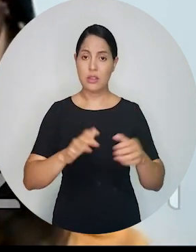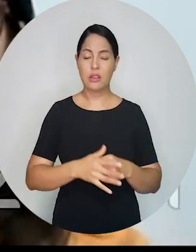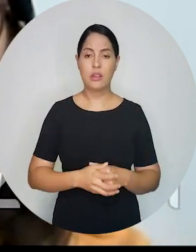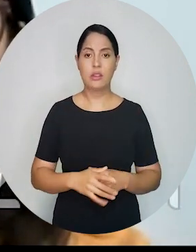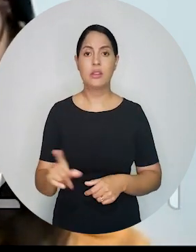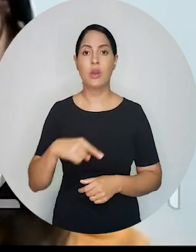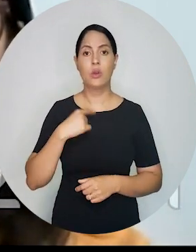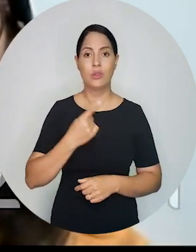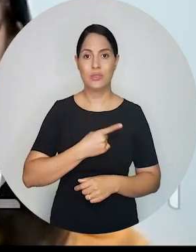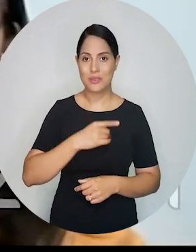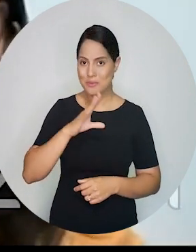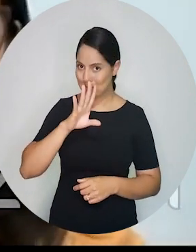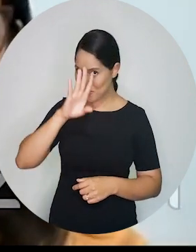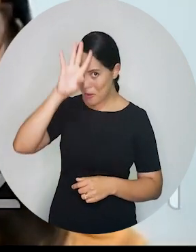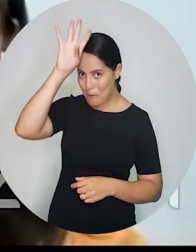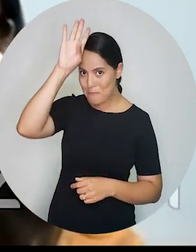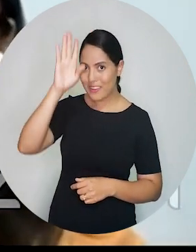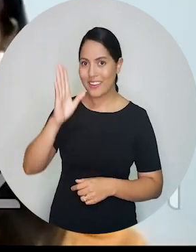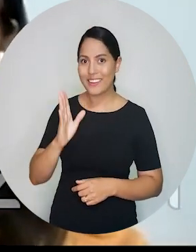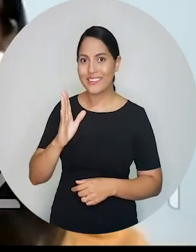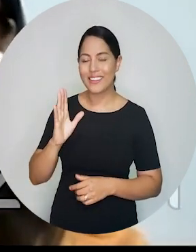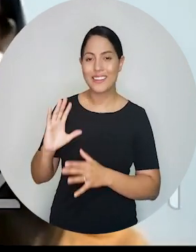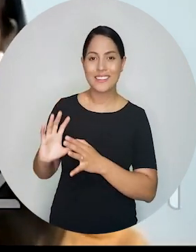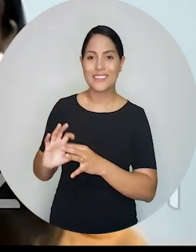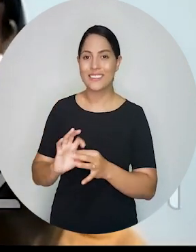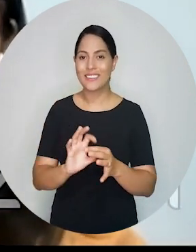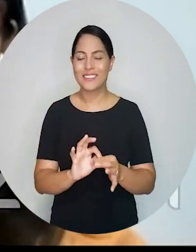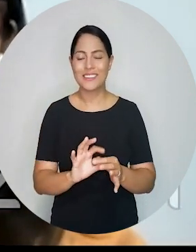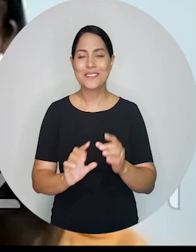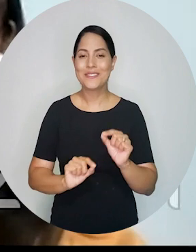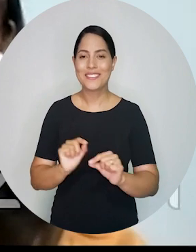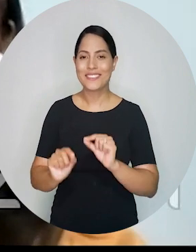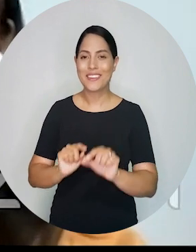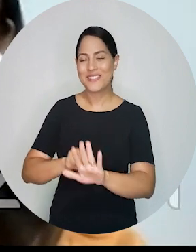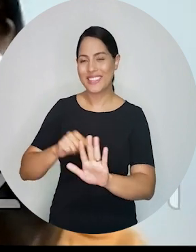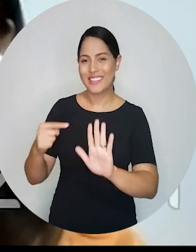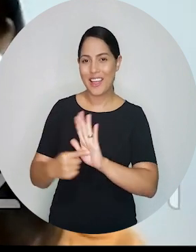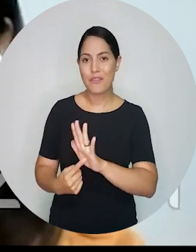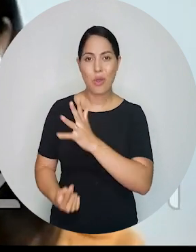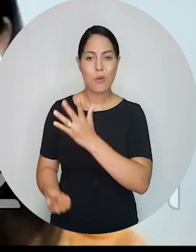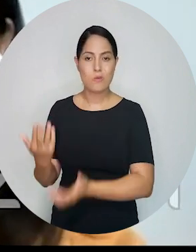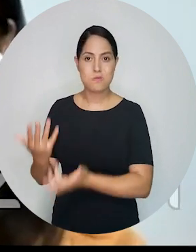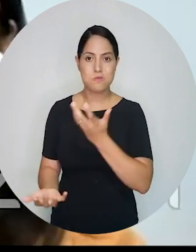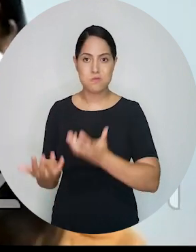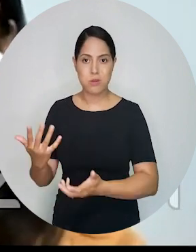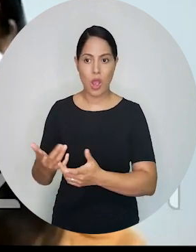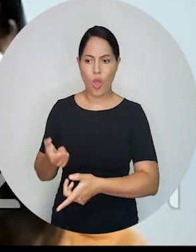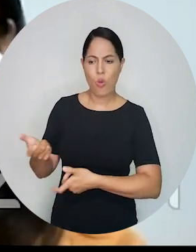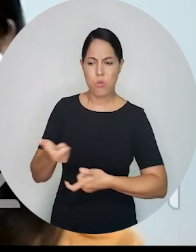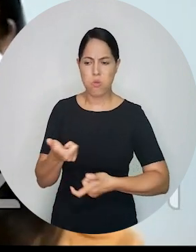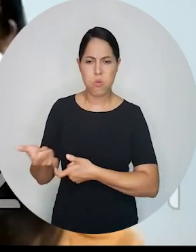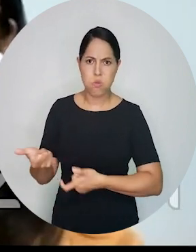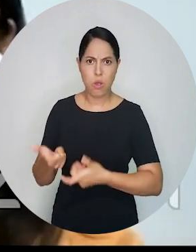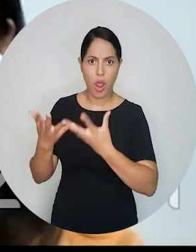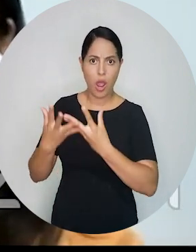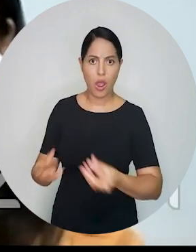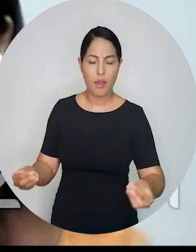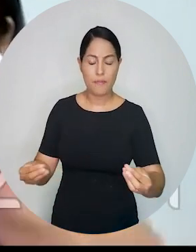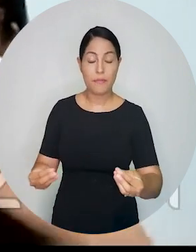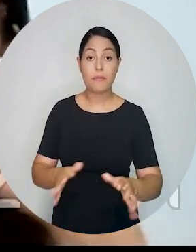bombeiro, né, de só apagar o incêndio, e começou a fazer um trabalho real mesmo, de